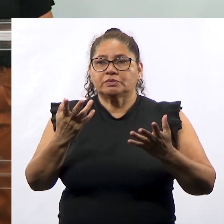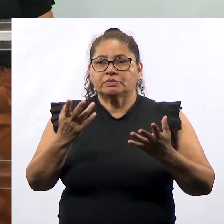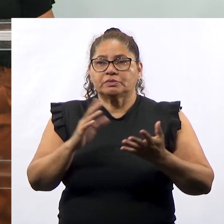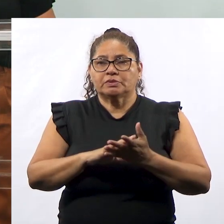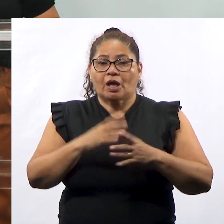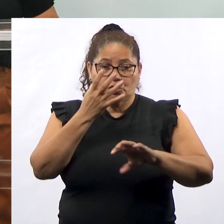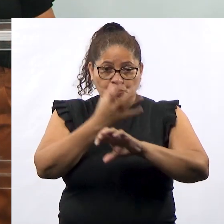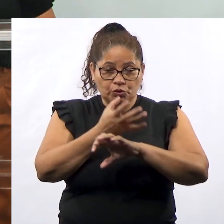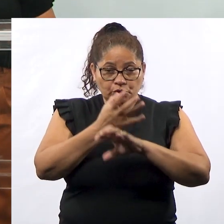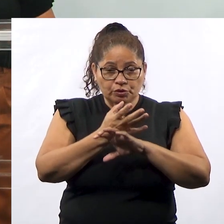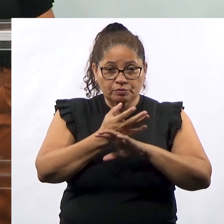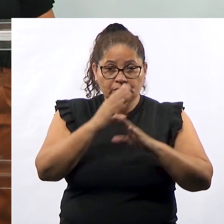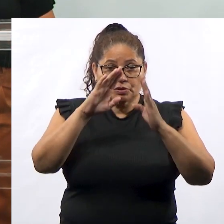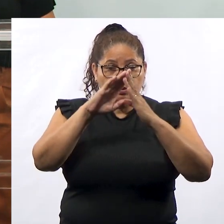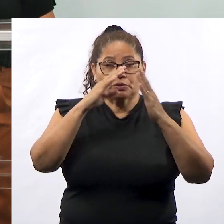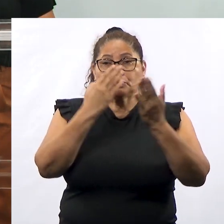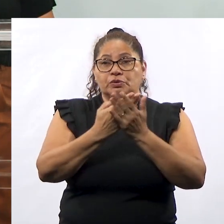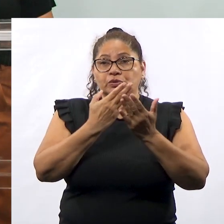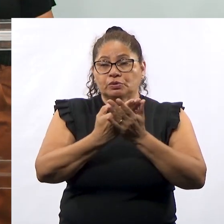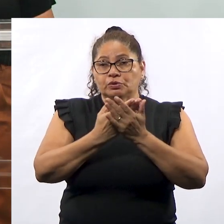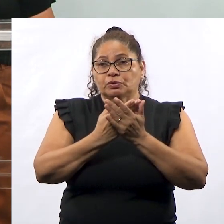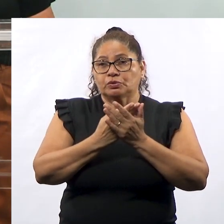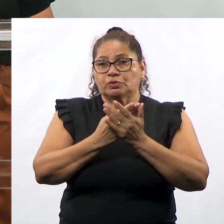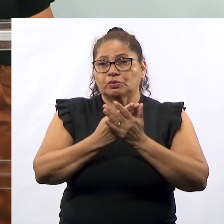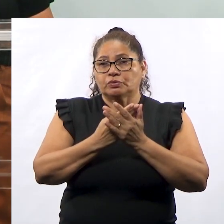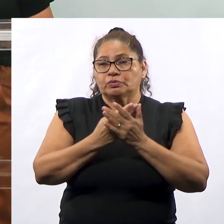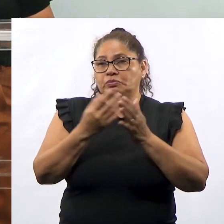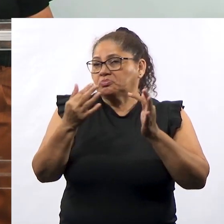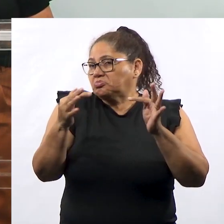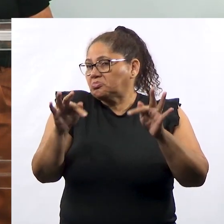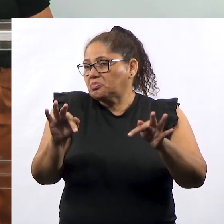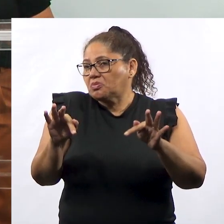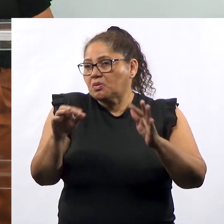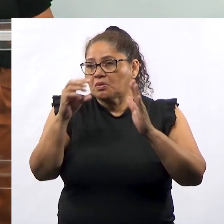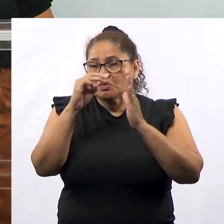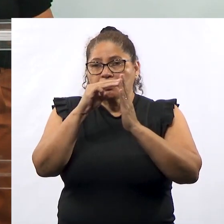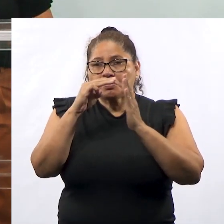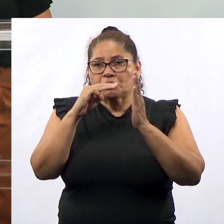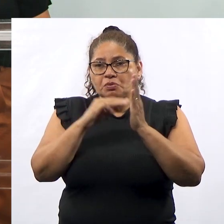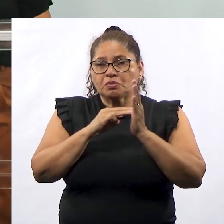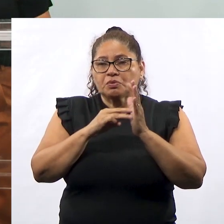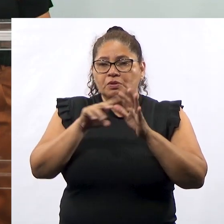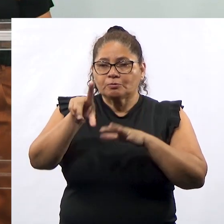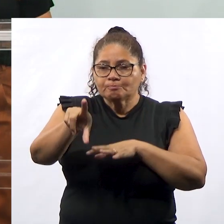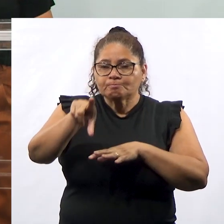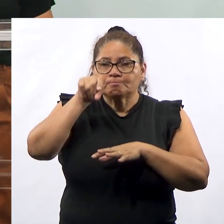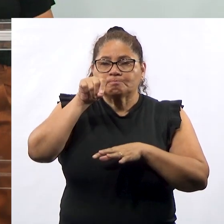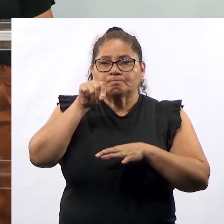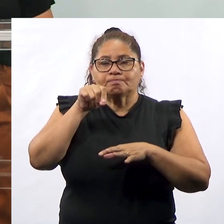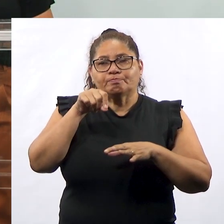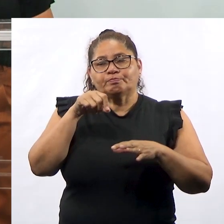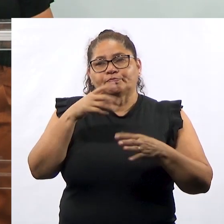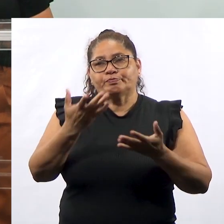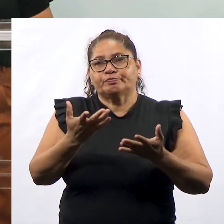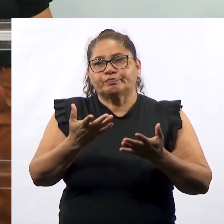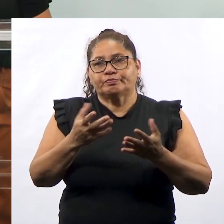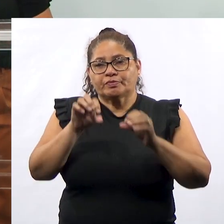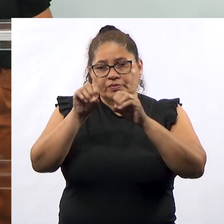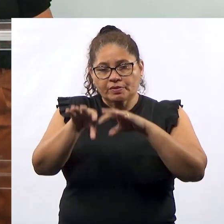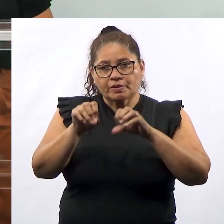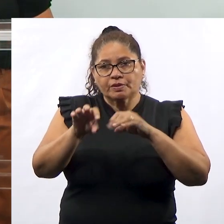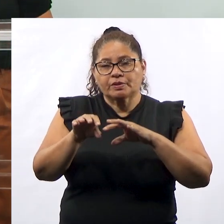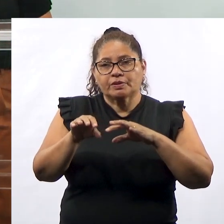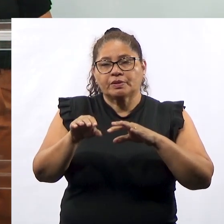de disciplinas escolares, ou apenas o rol de conteúdos selecionados para serem